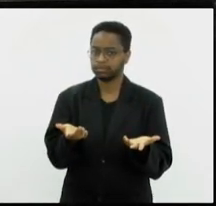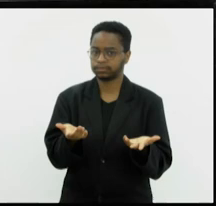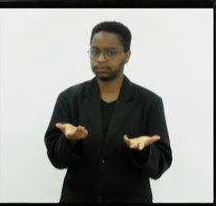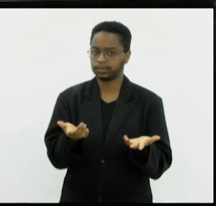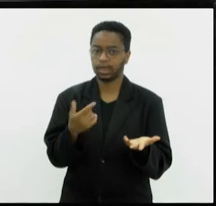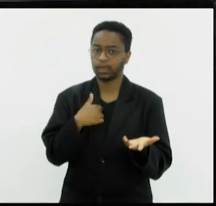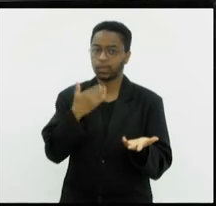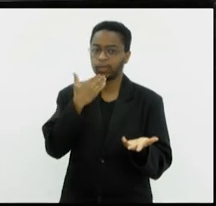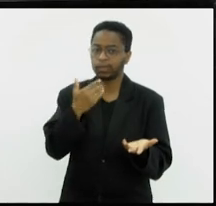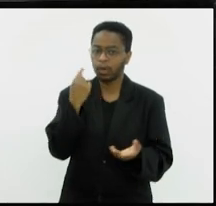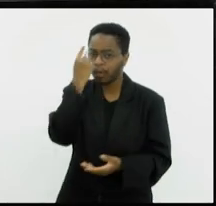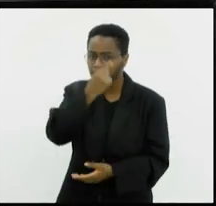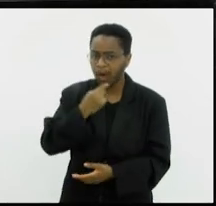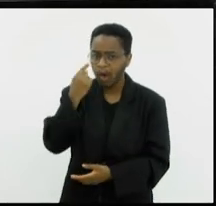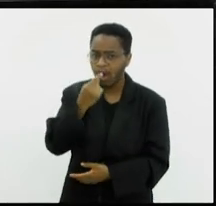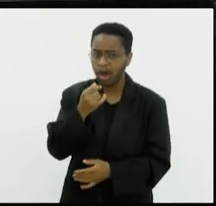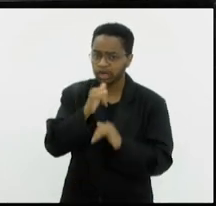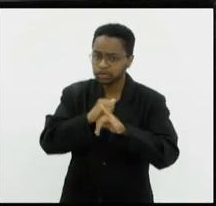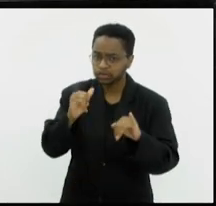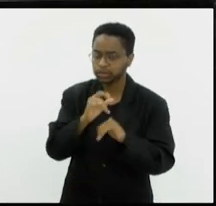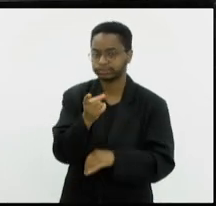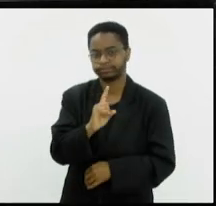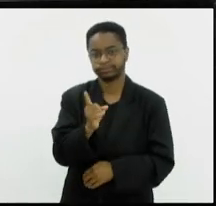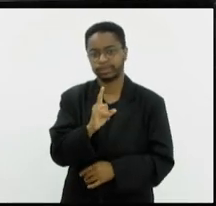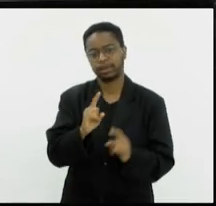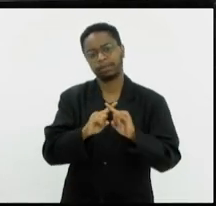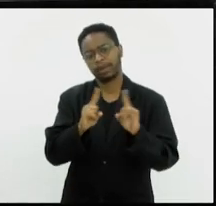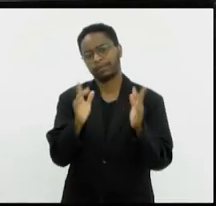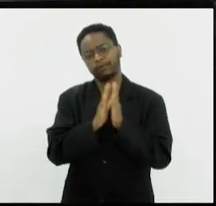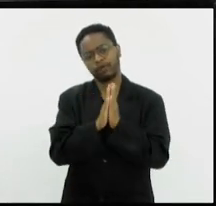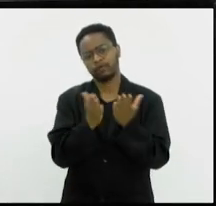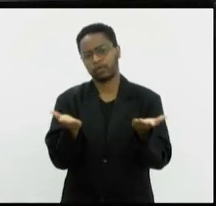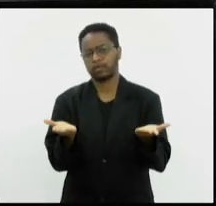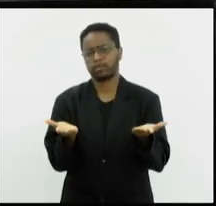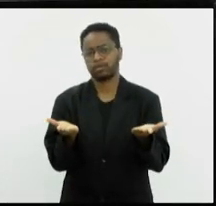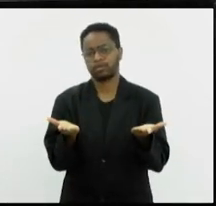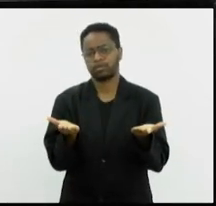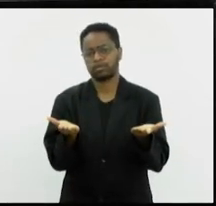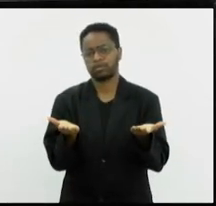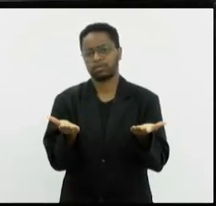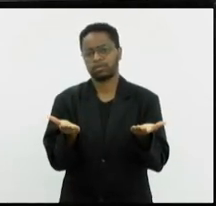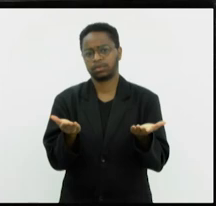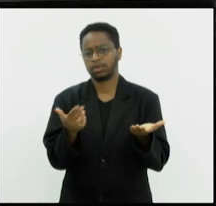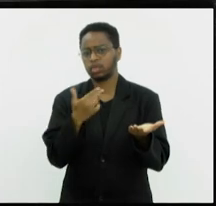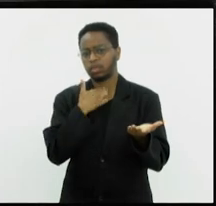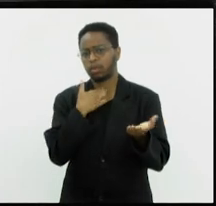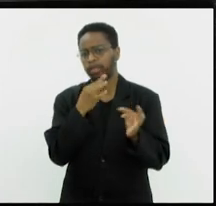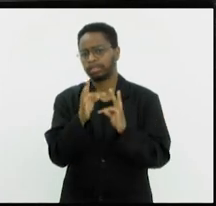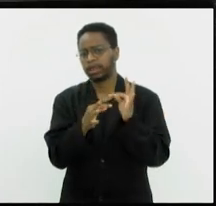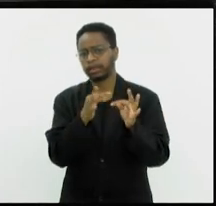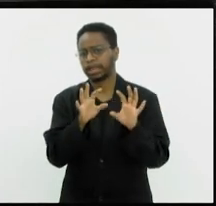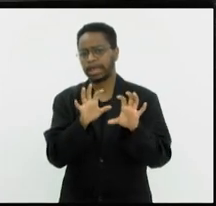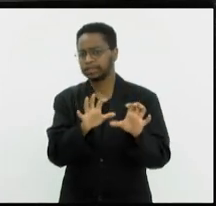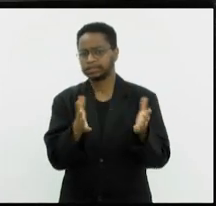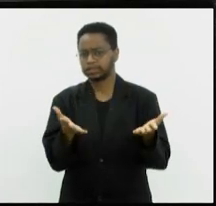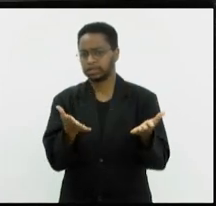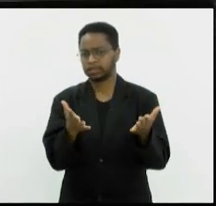pedindo uma hora de noticiário para eles mas pela madrugada não pode ter esse tratamento